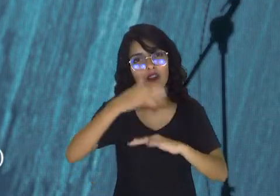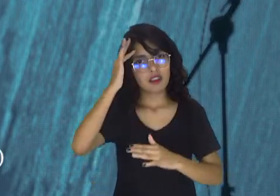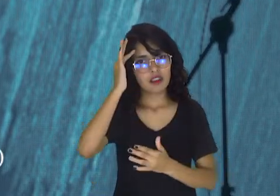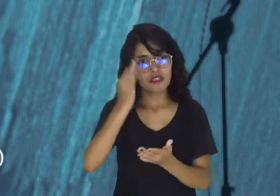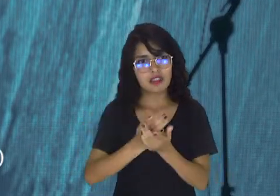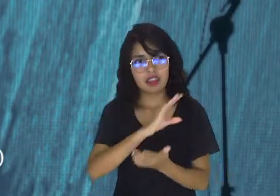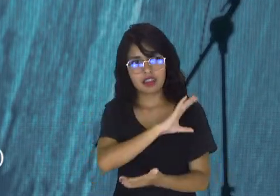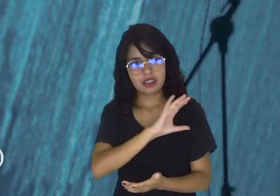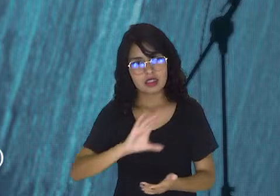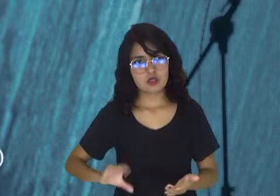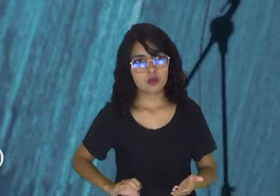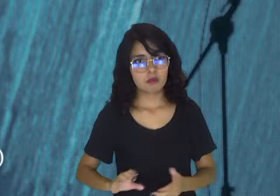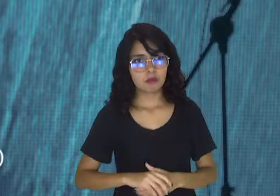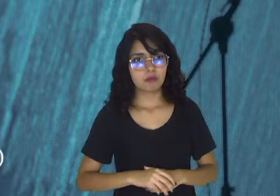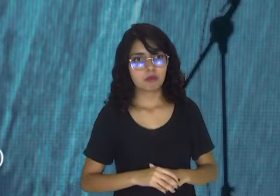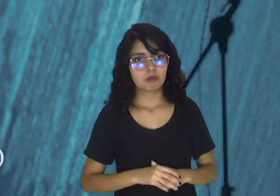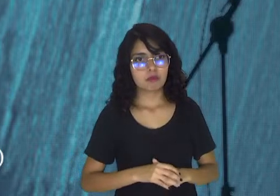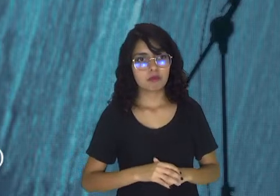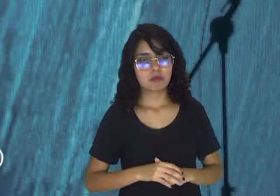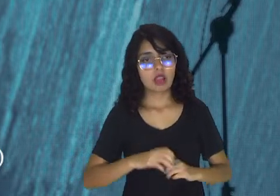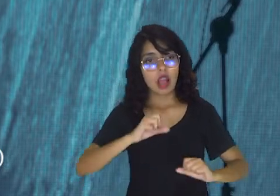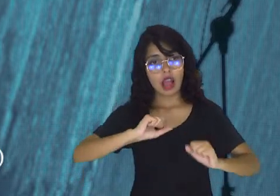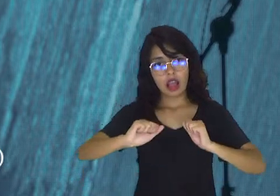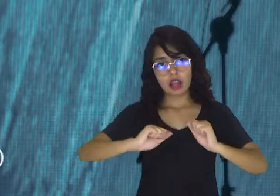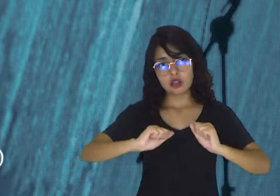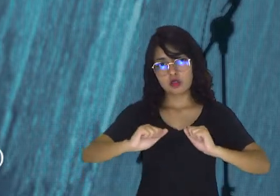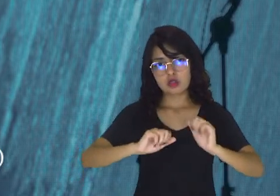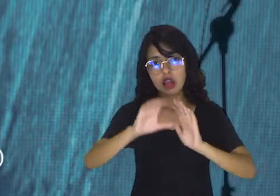2,44, todos os que criam